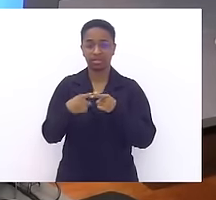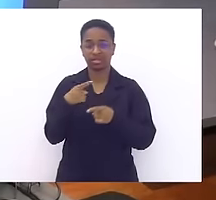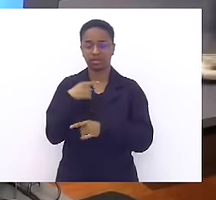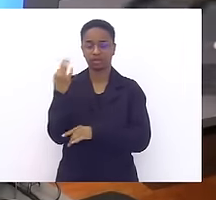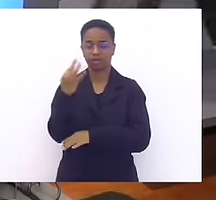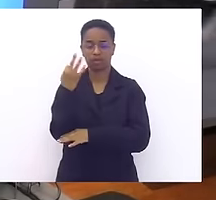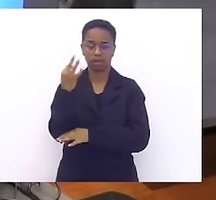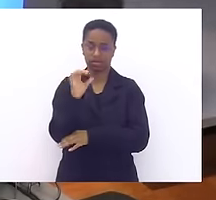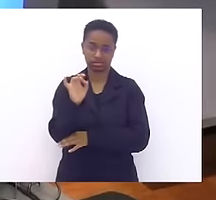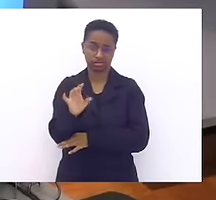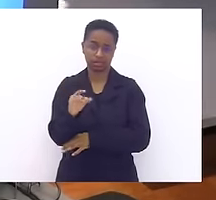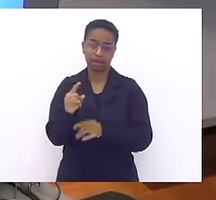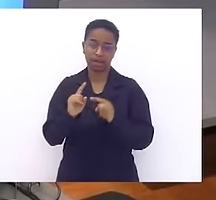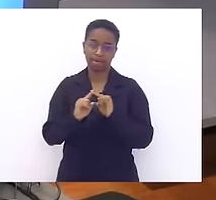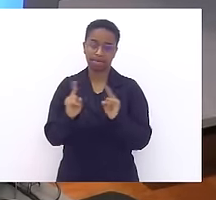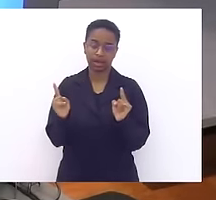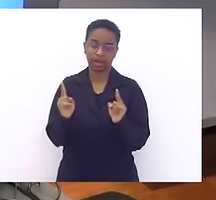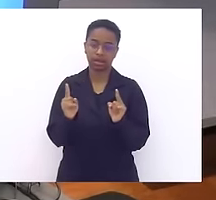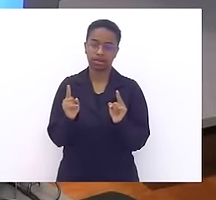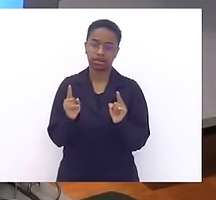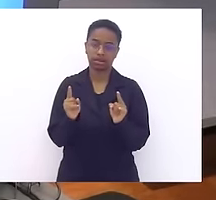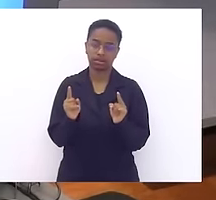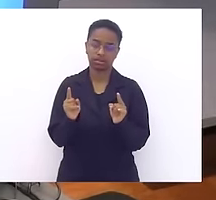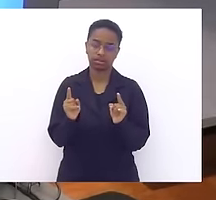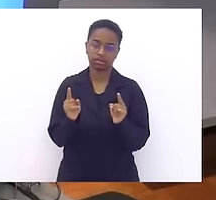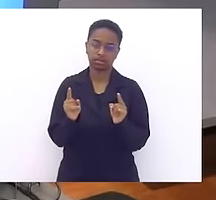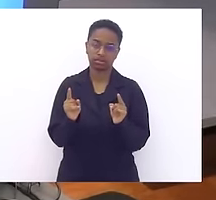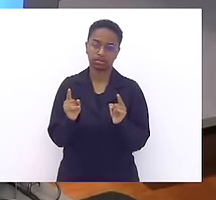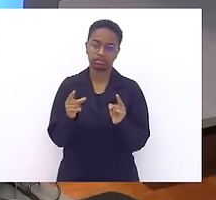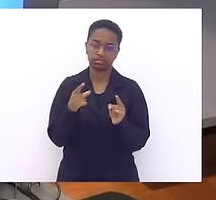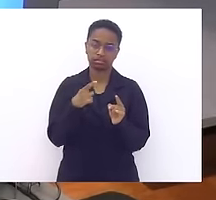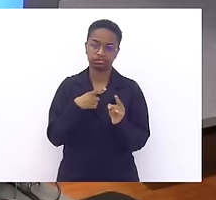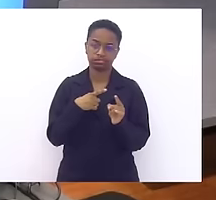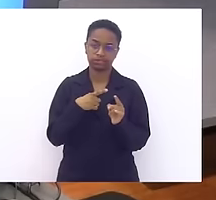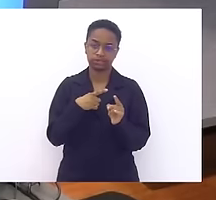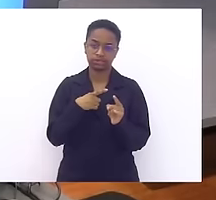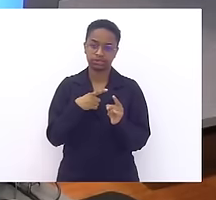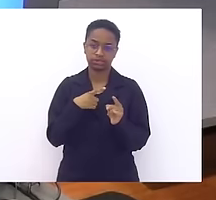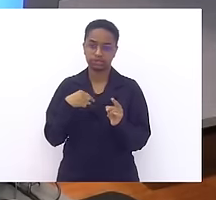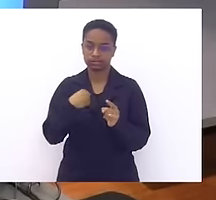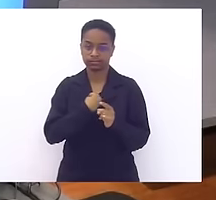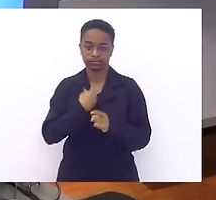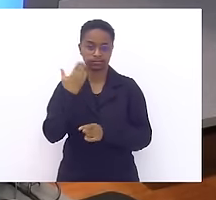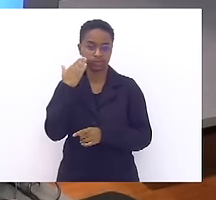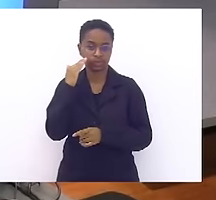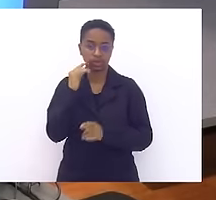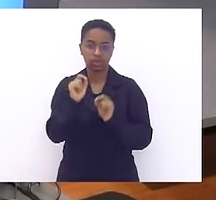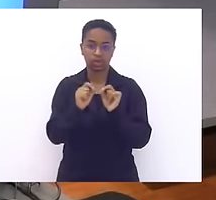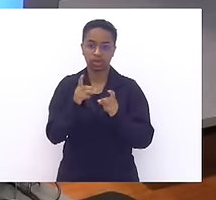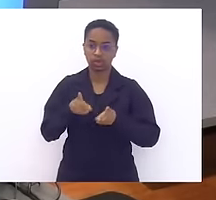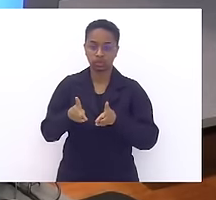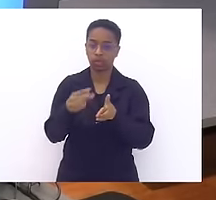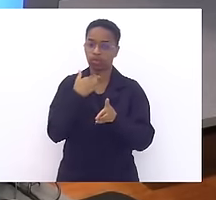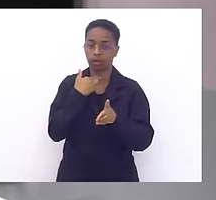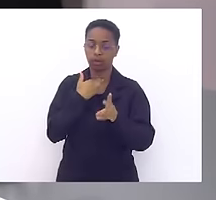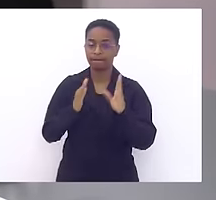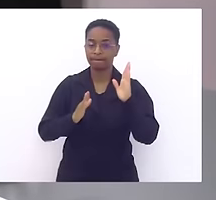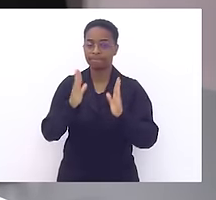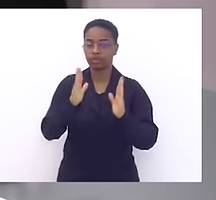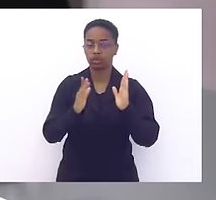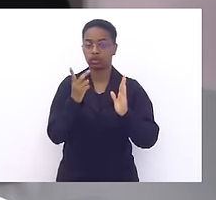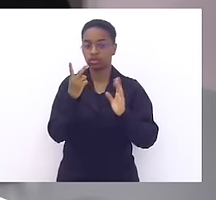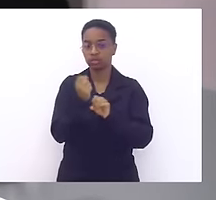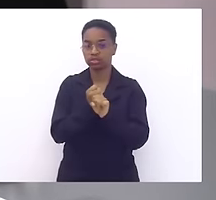ele não pode estar mas então é aquela questão né de entendimento de continuidade não pode ser mais de dois anos então